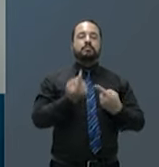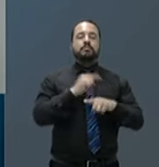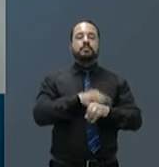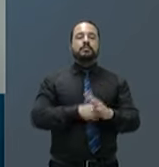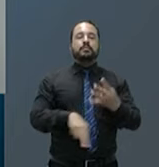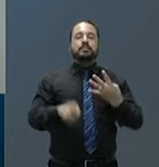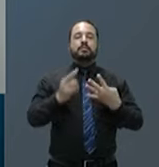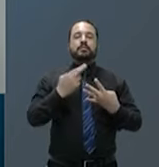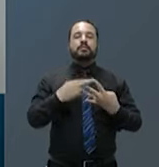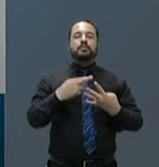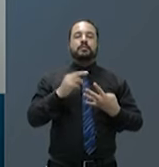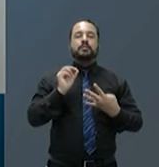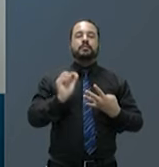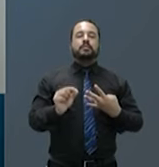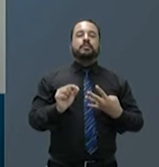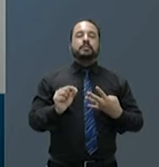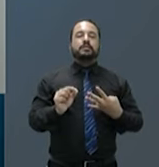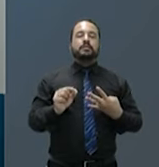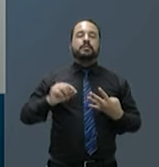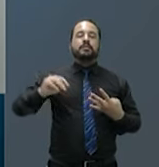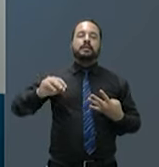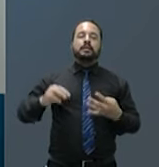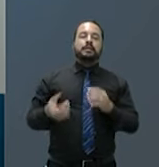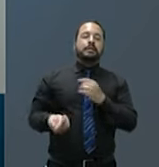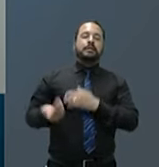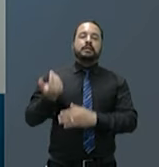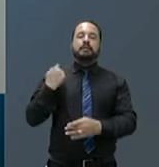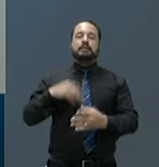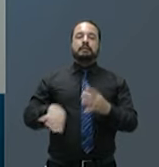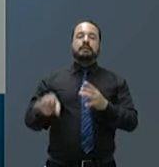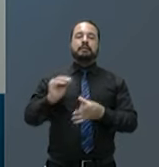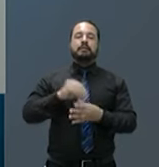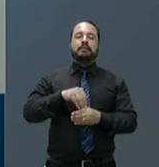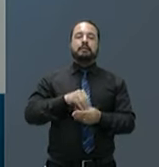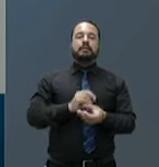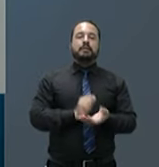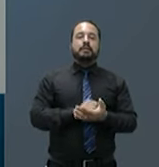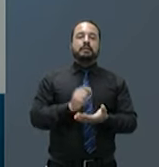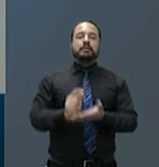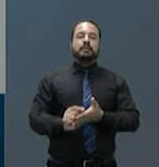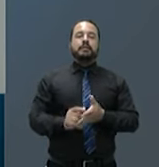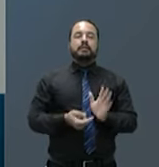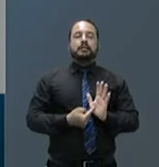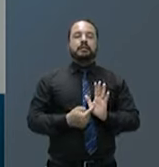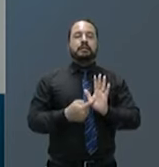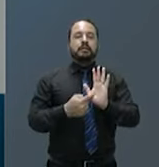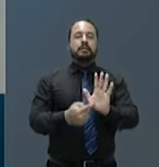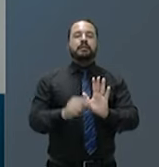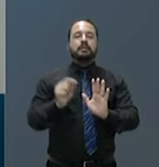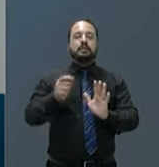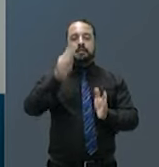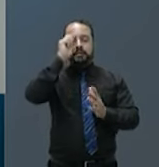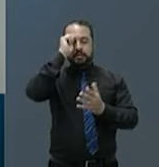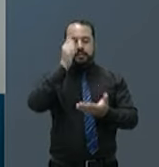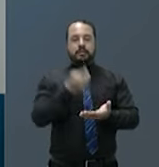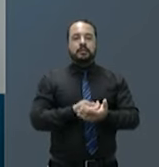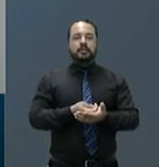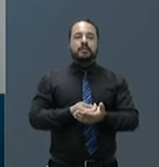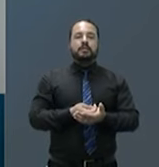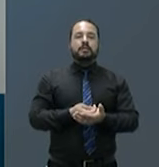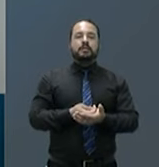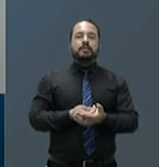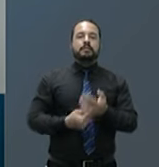ser sancionado o agravo interno apenas porque ele foi interposto contra uma decisão que se funda